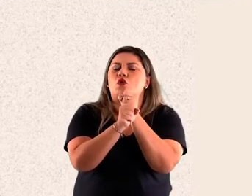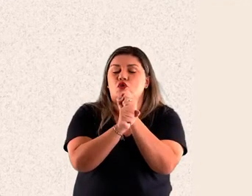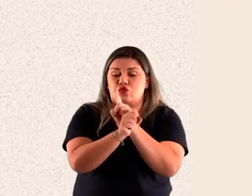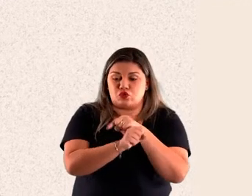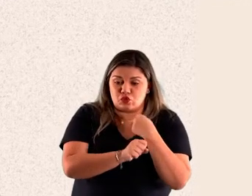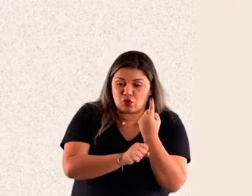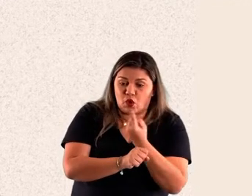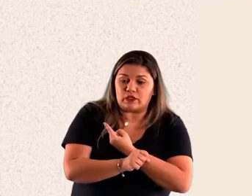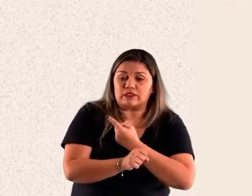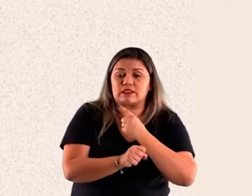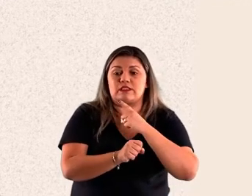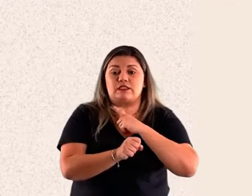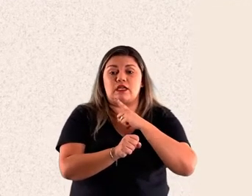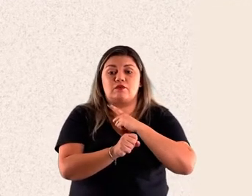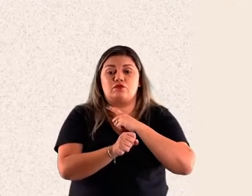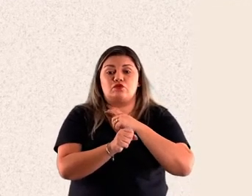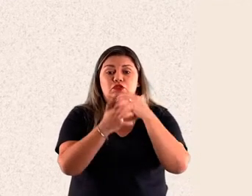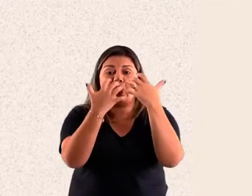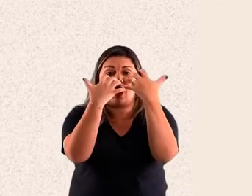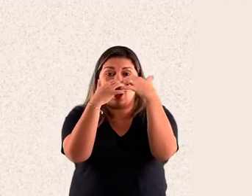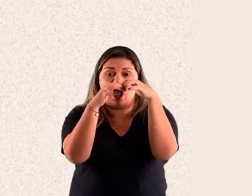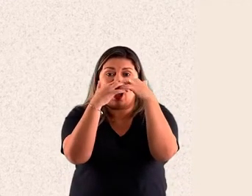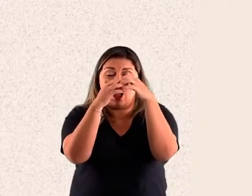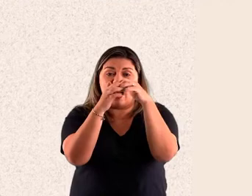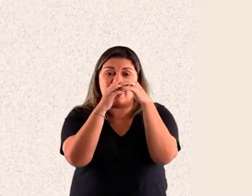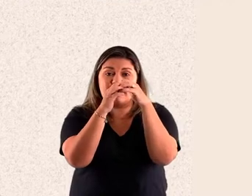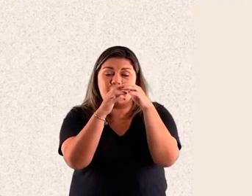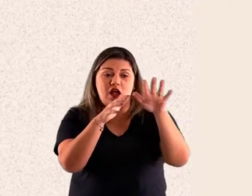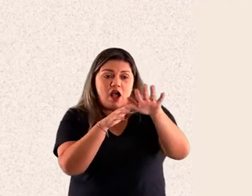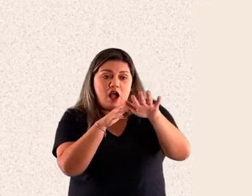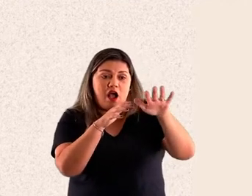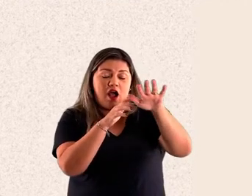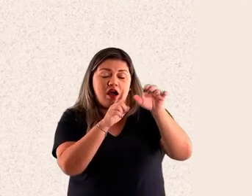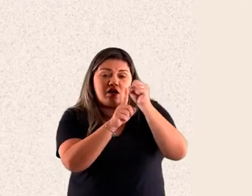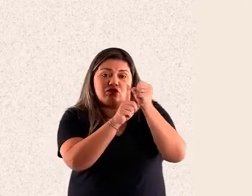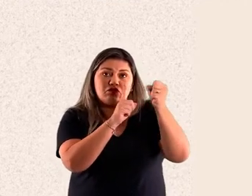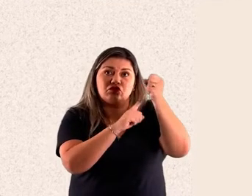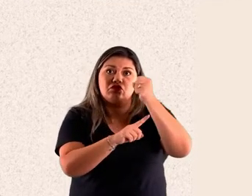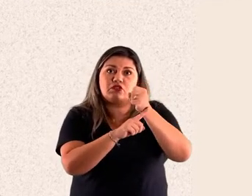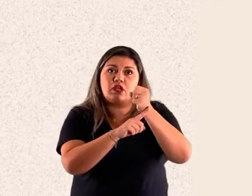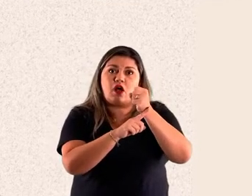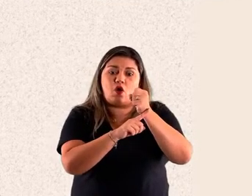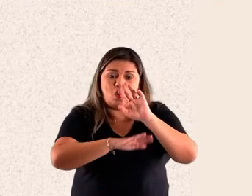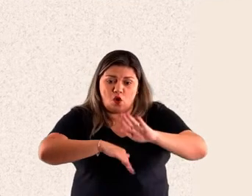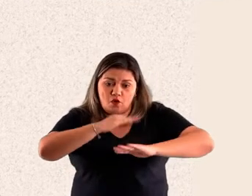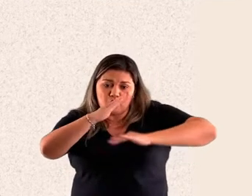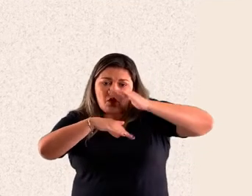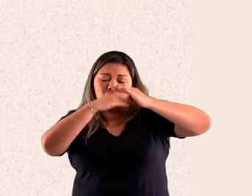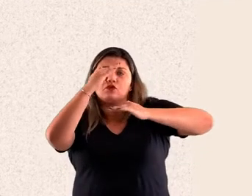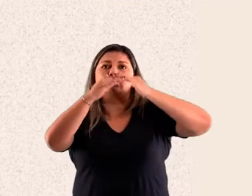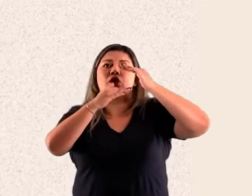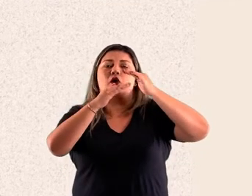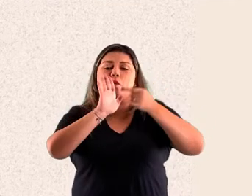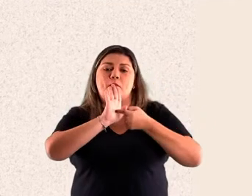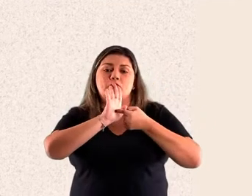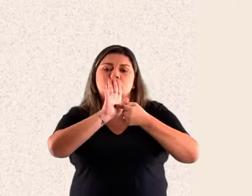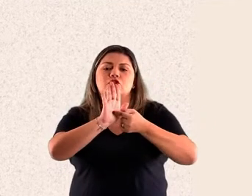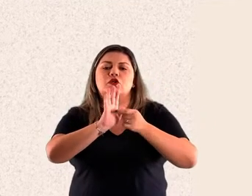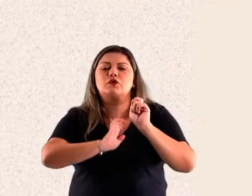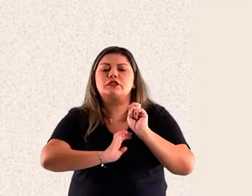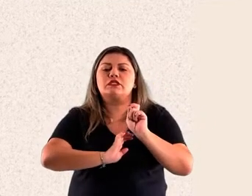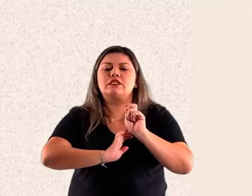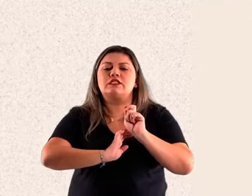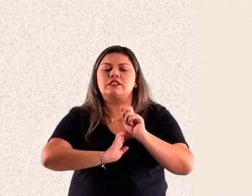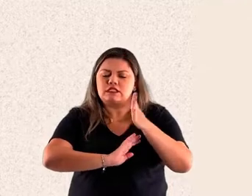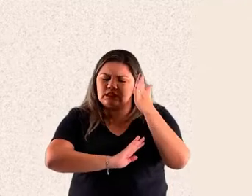pensamento social então evolução considerou que saber navegar nas